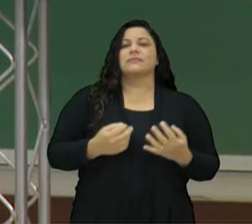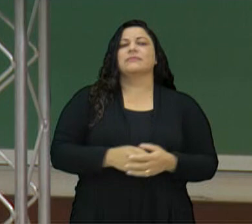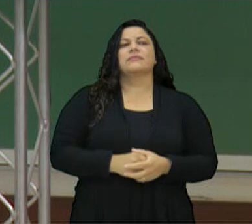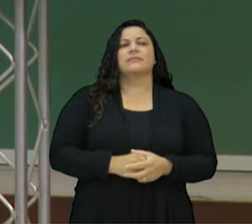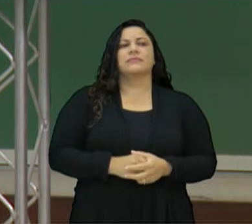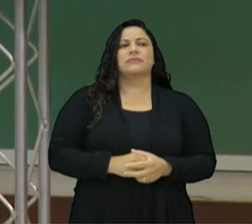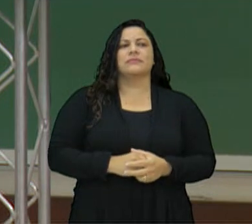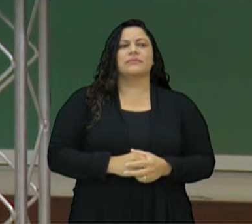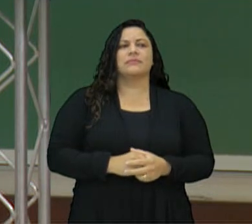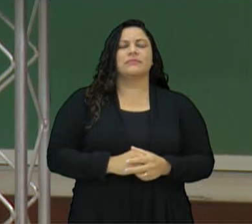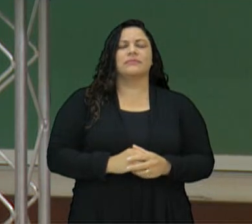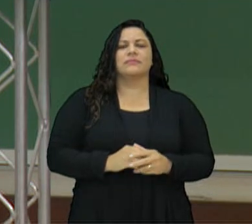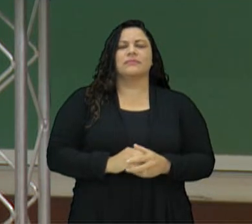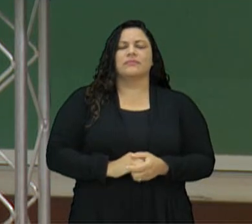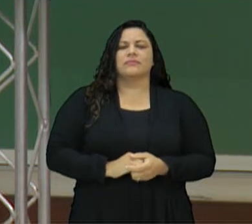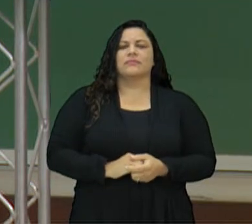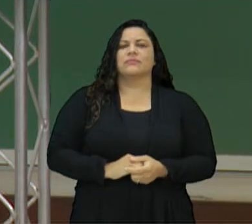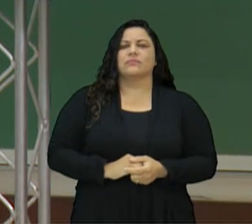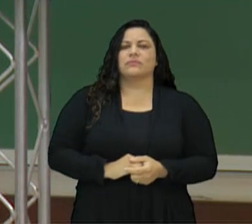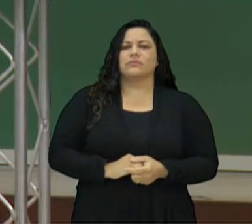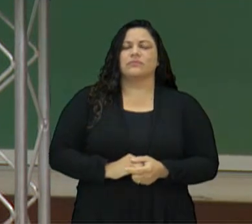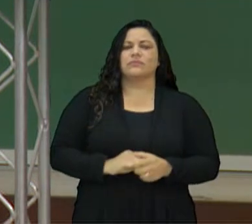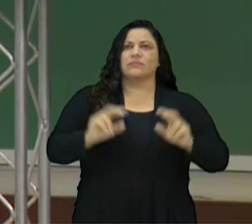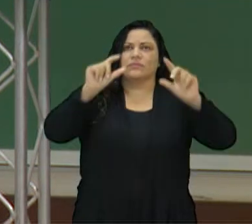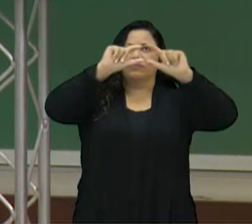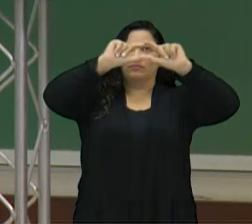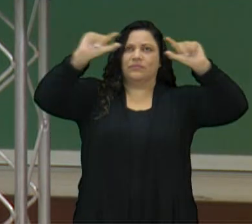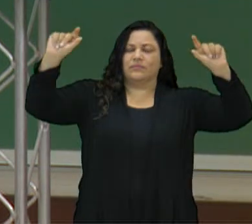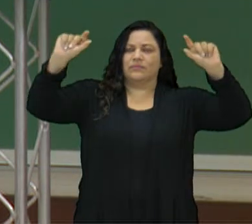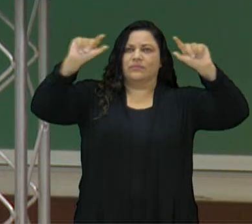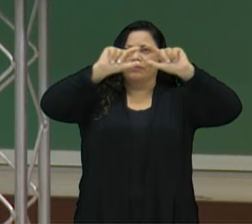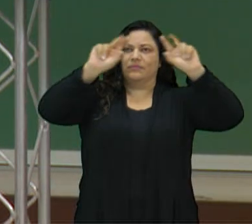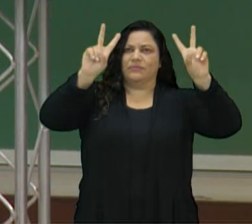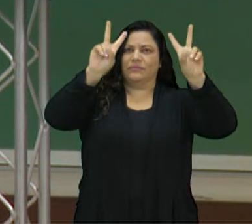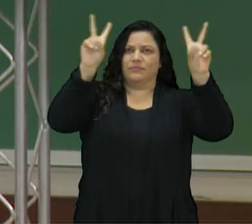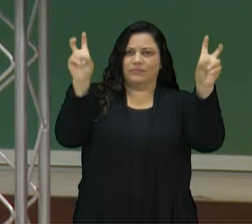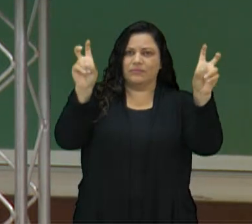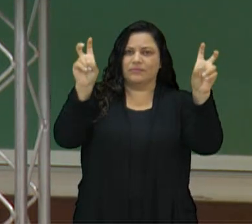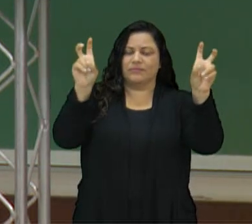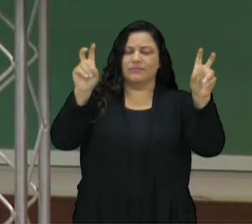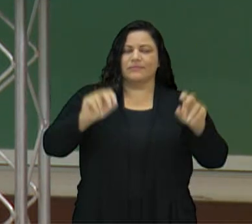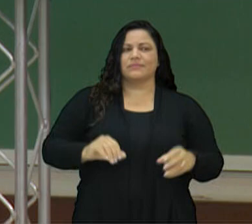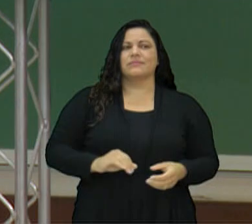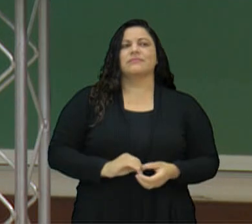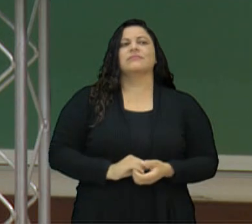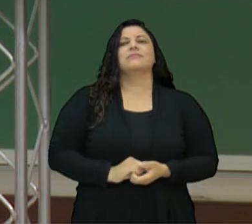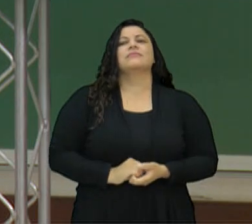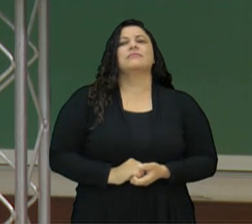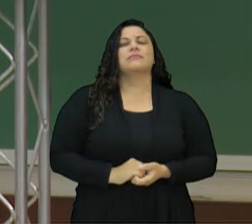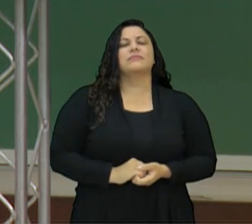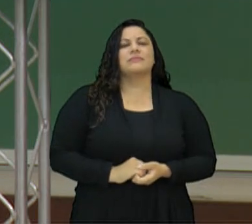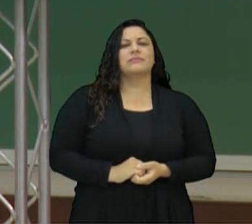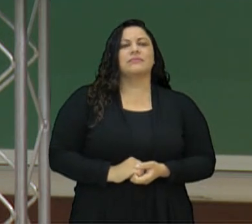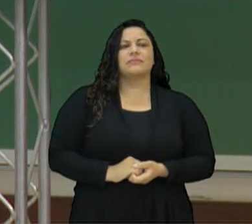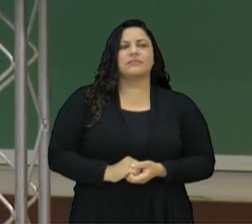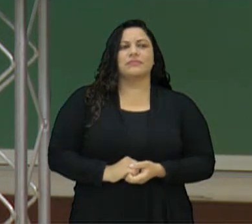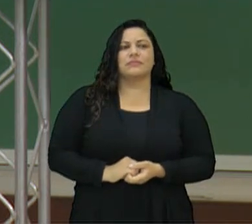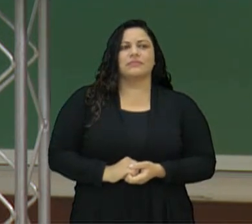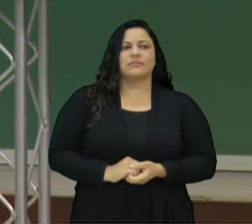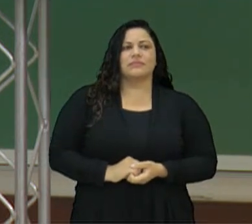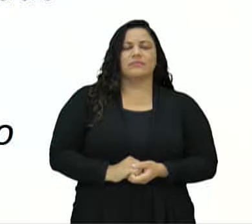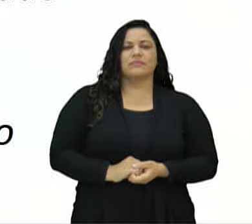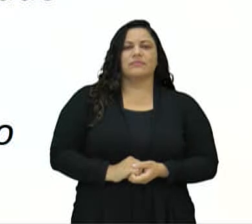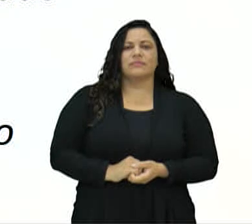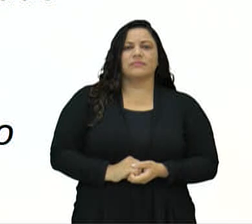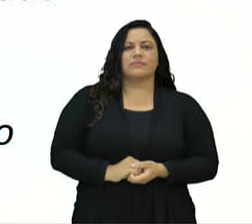los critérios de seleção quando buscas um piso, uma casa, tá bem? Então,